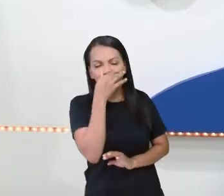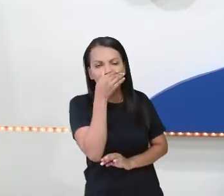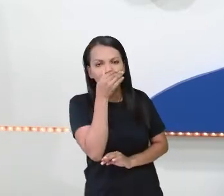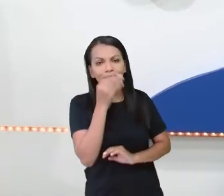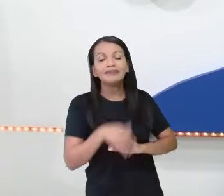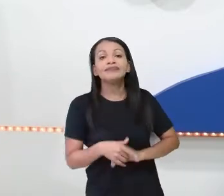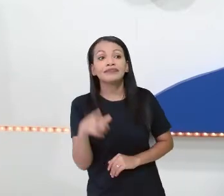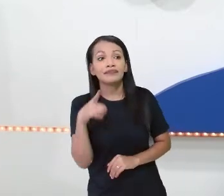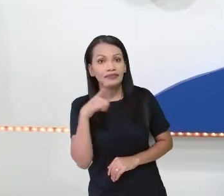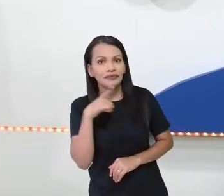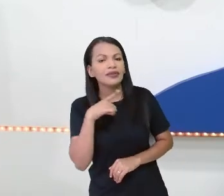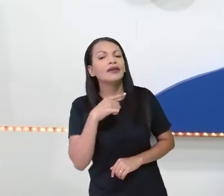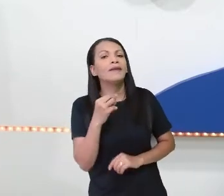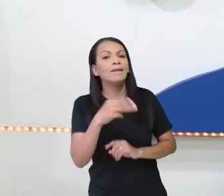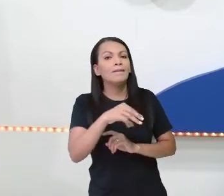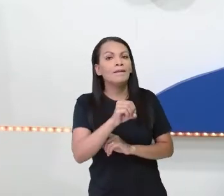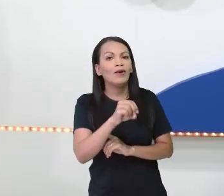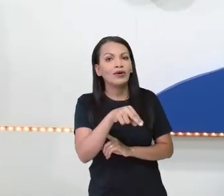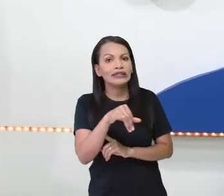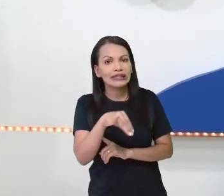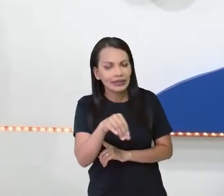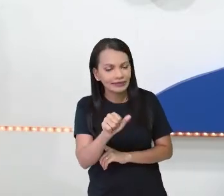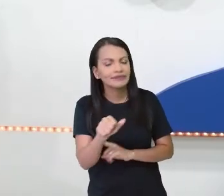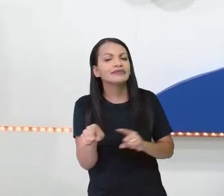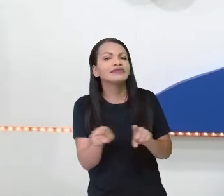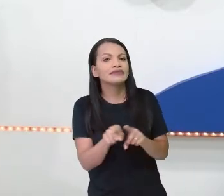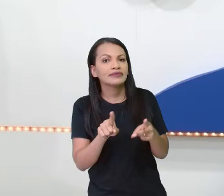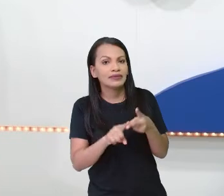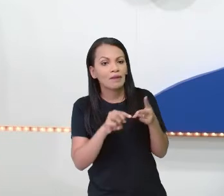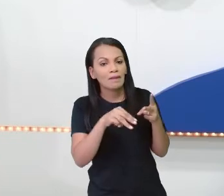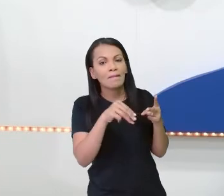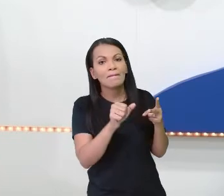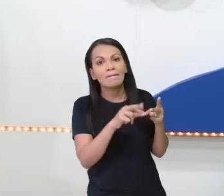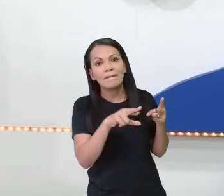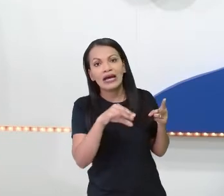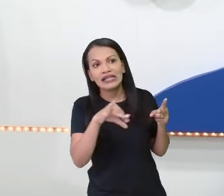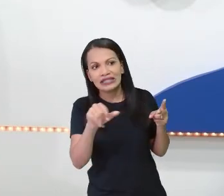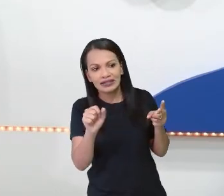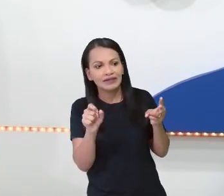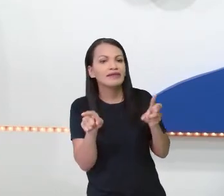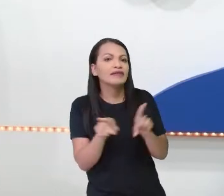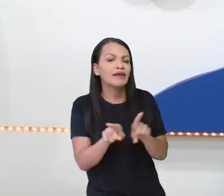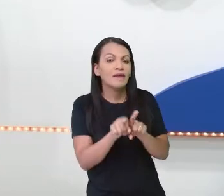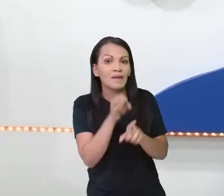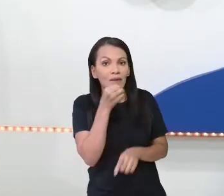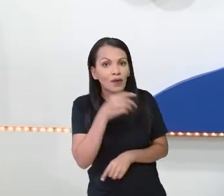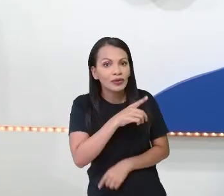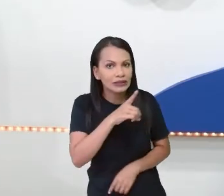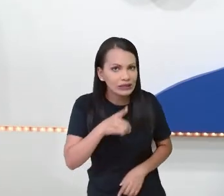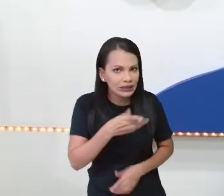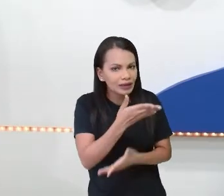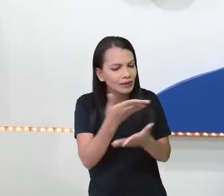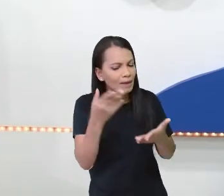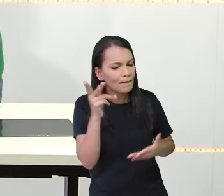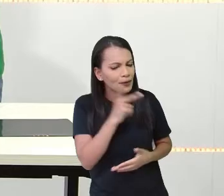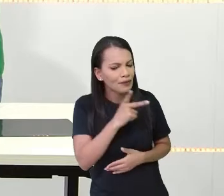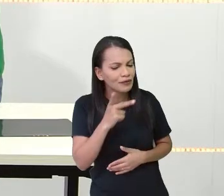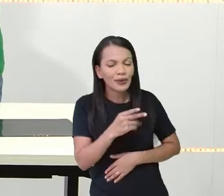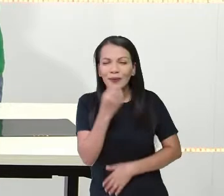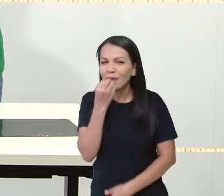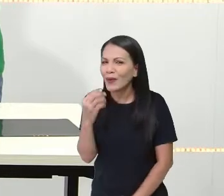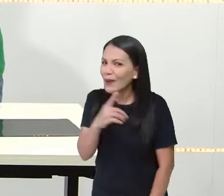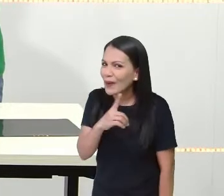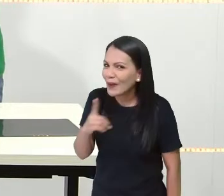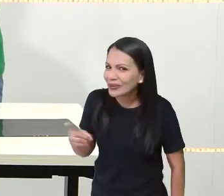Temos aqui Mônica também, Márcia também. Estão aqui dando bom dia para a senhora, professora Esther. Bom